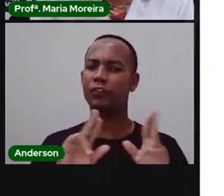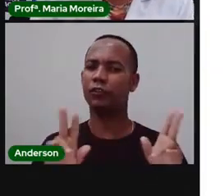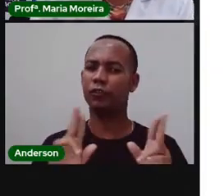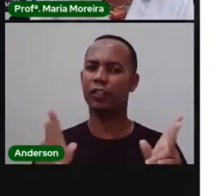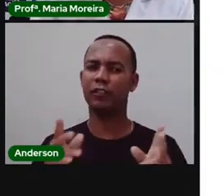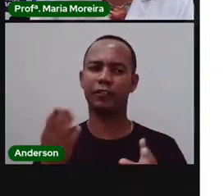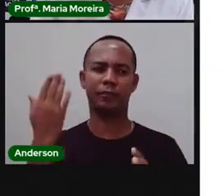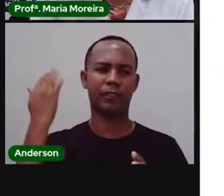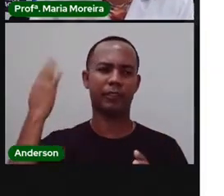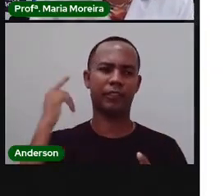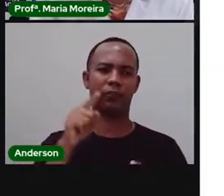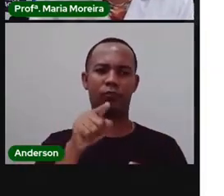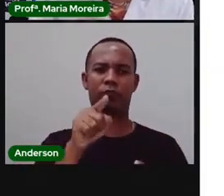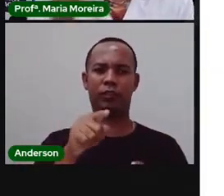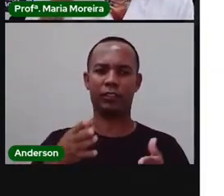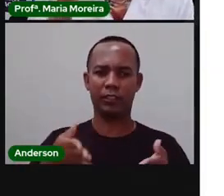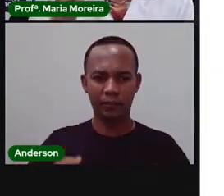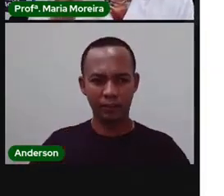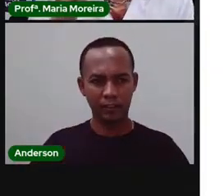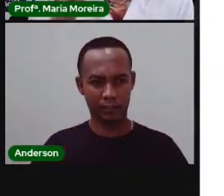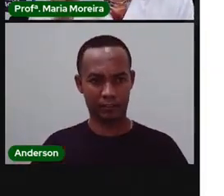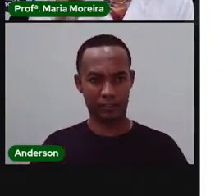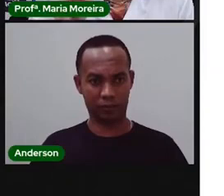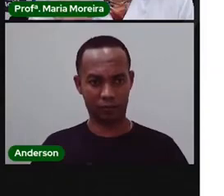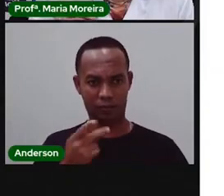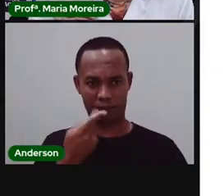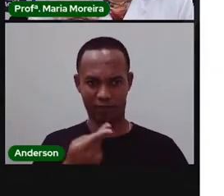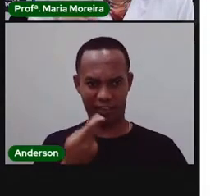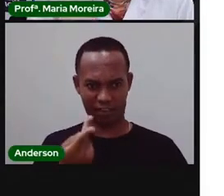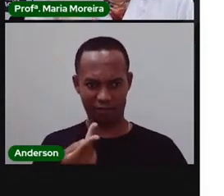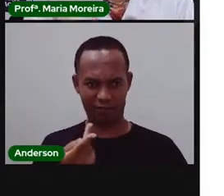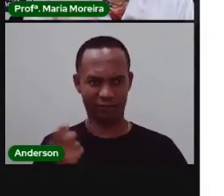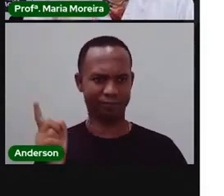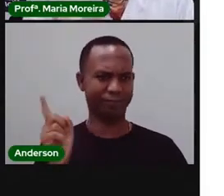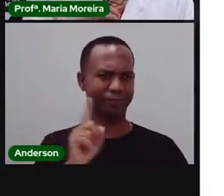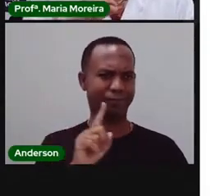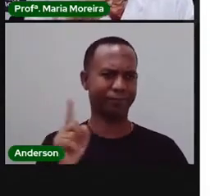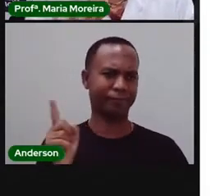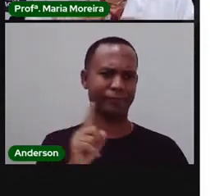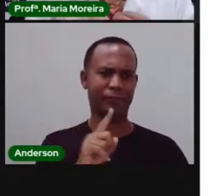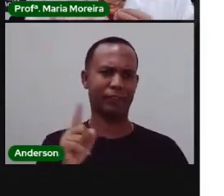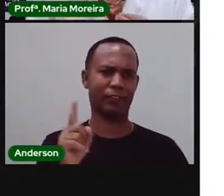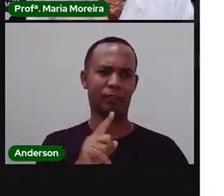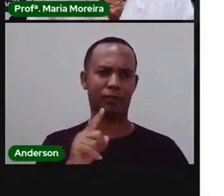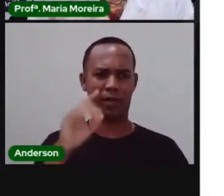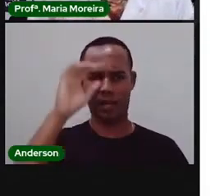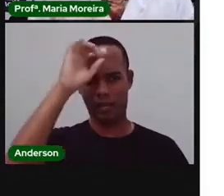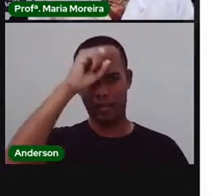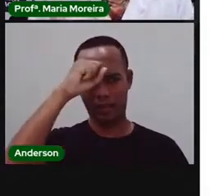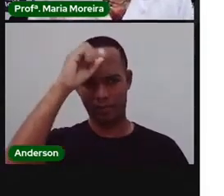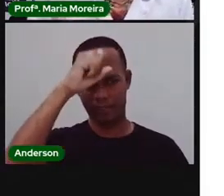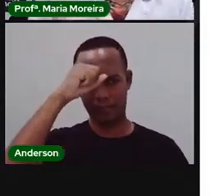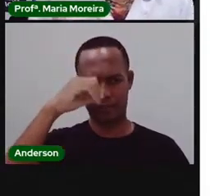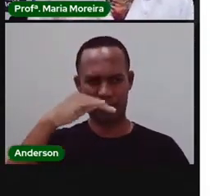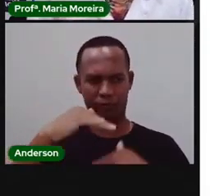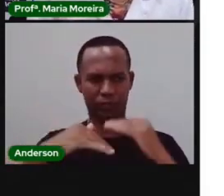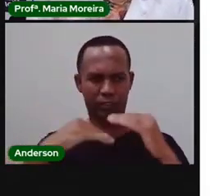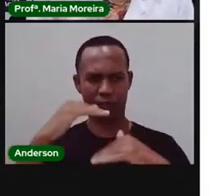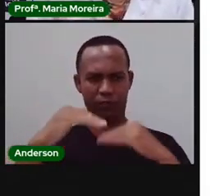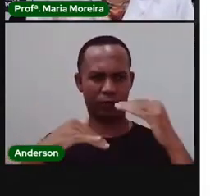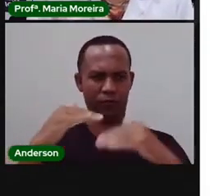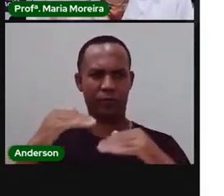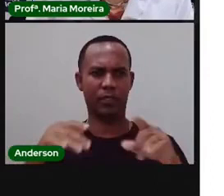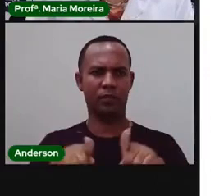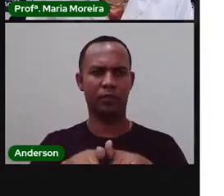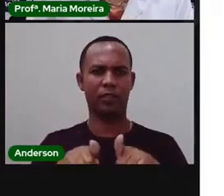vocês nasceram, vocês falavam? Não, então foi o quê? Aprendendo com o passar do tempo.